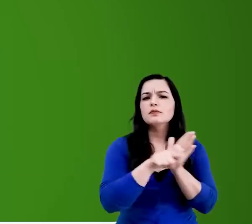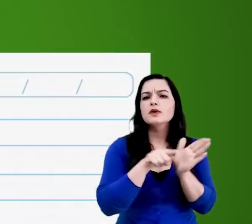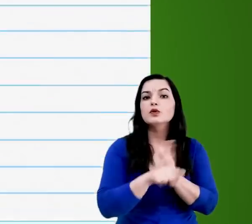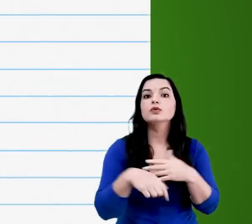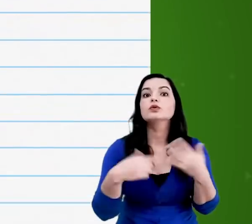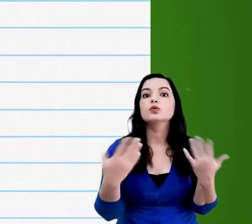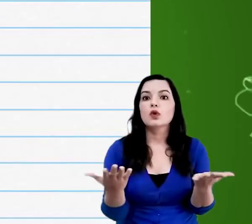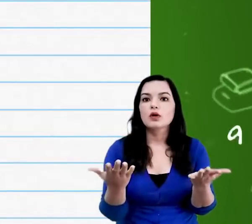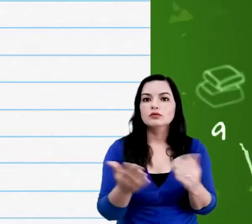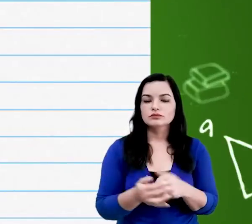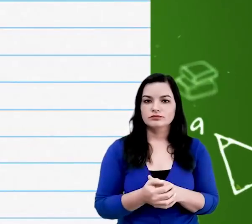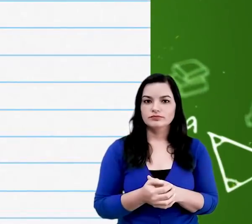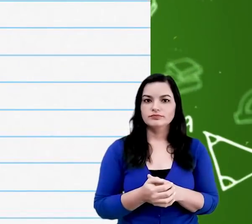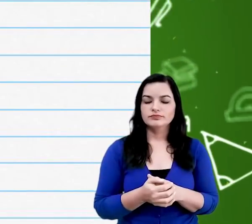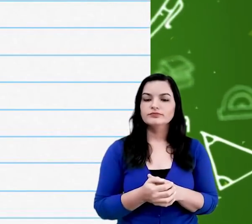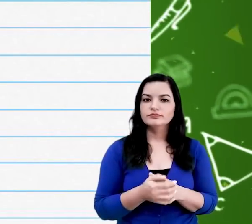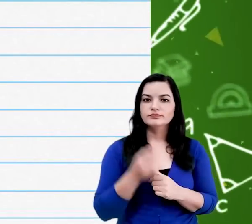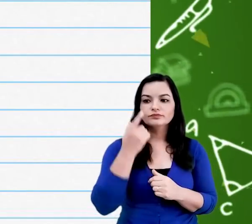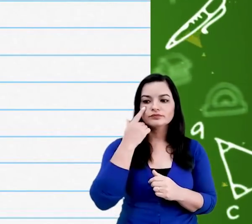entrevista?